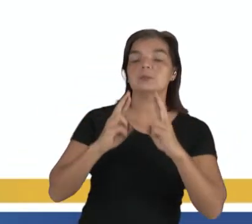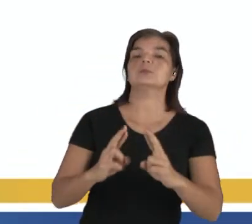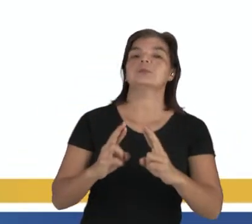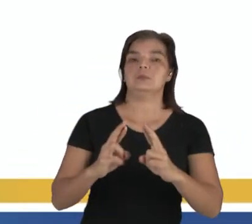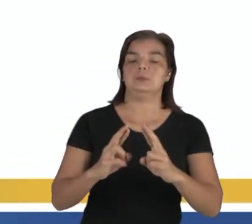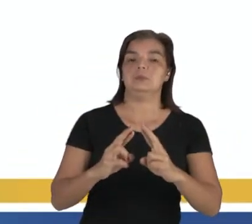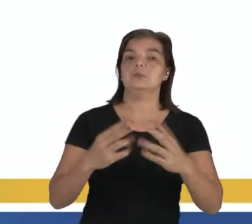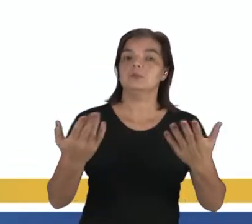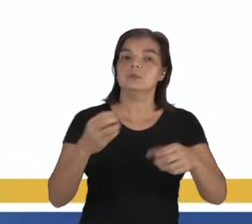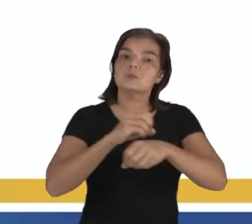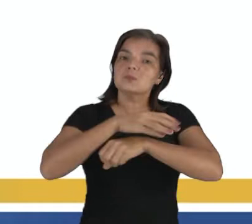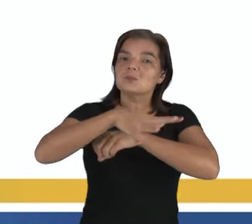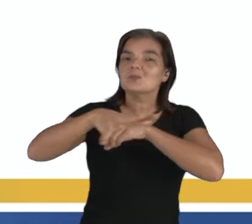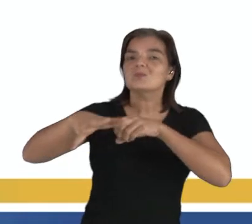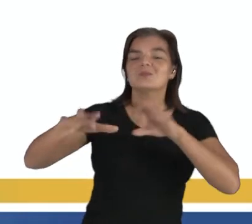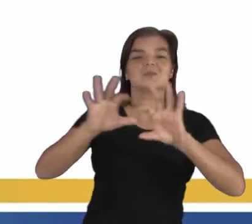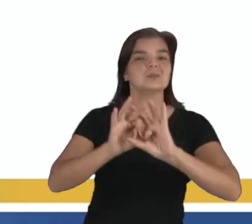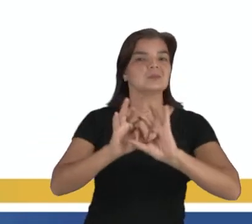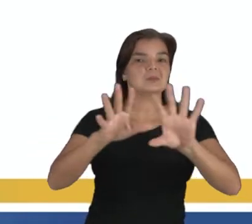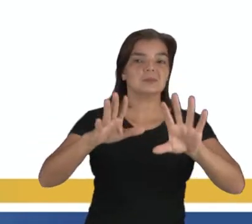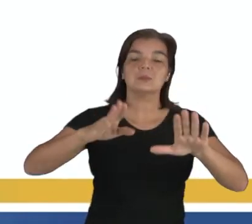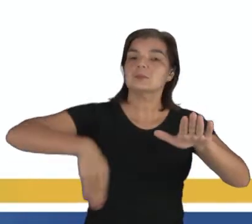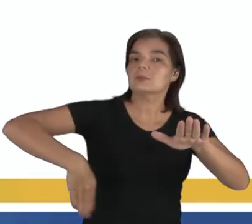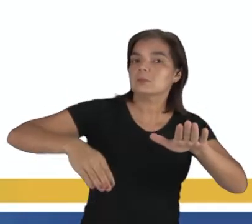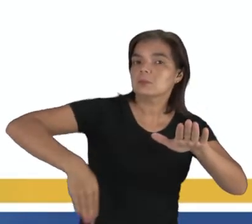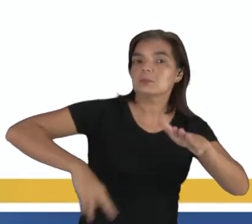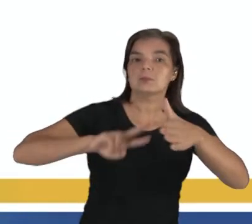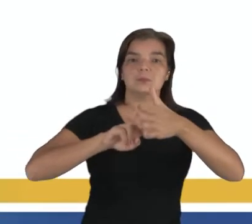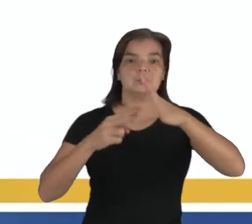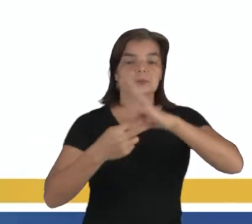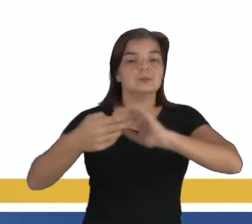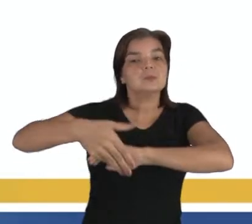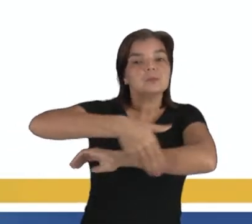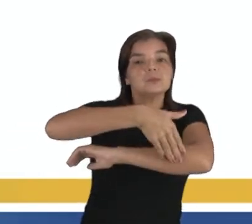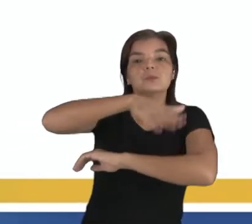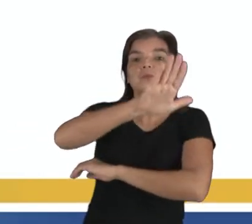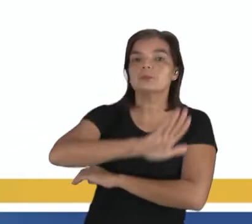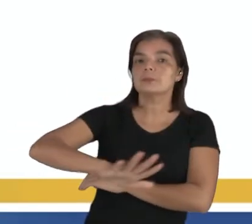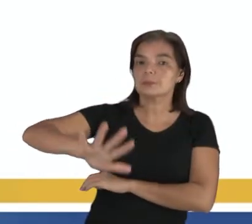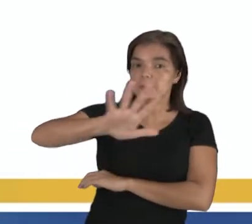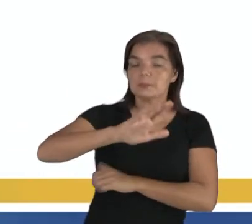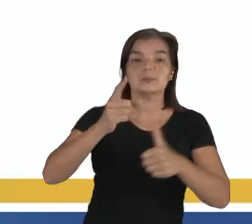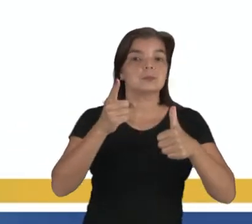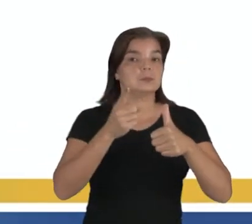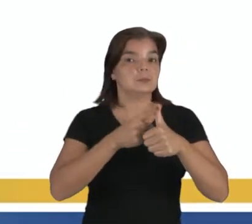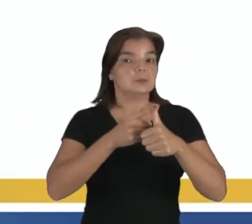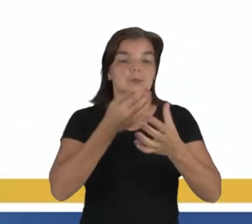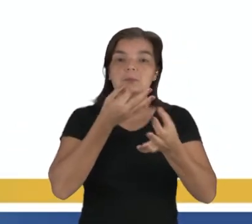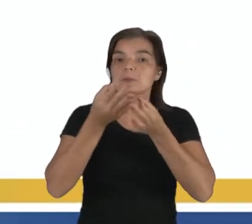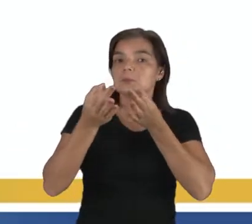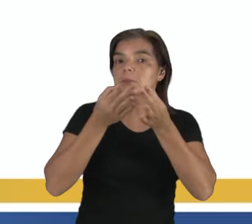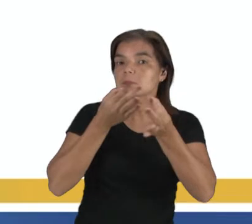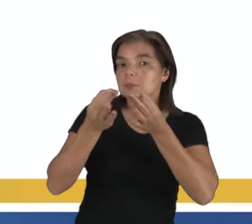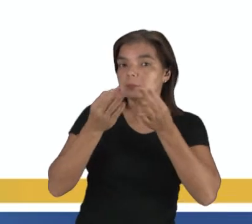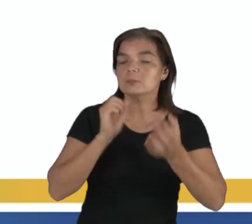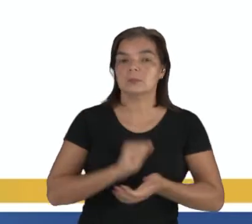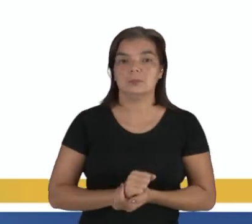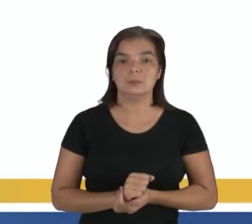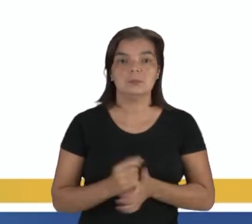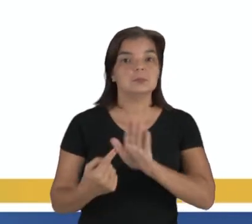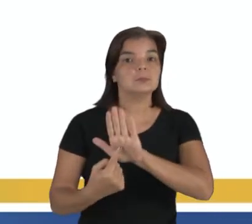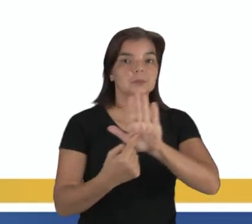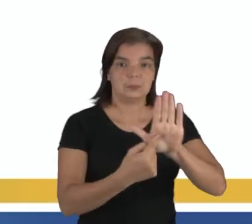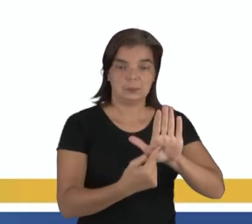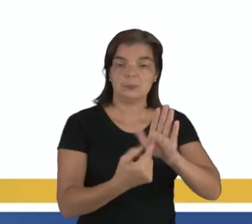respeitados, enquanto o vírus se espalha à vontade em praias, parques e ruas em geral. É o primeiro argumento dele. Ele